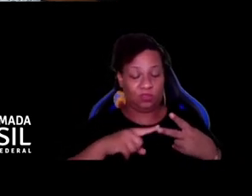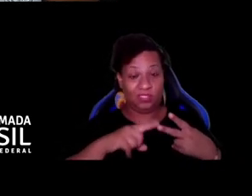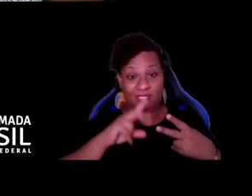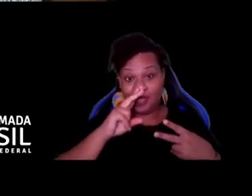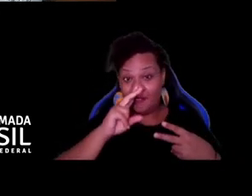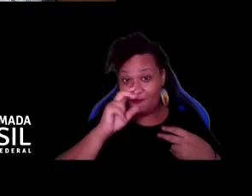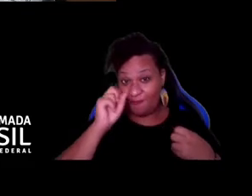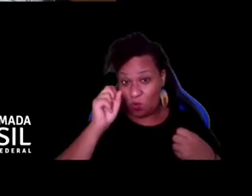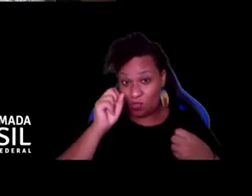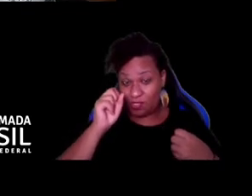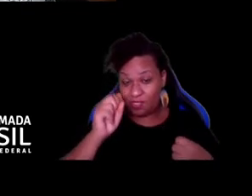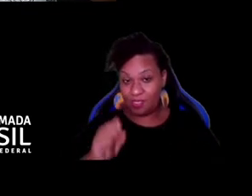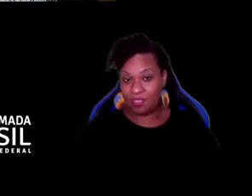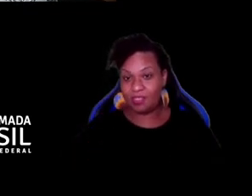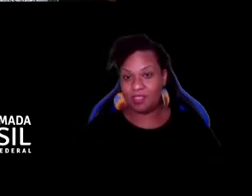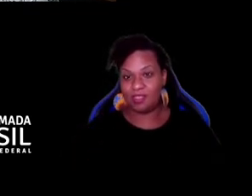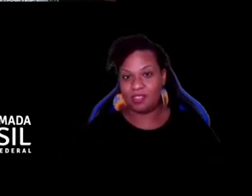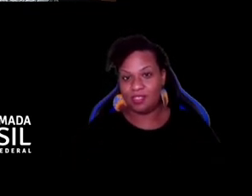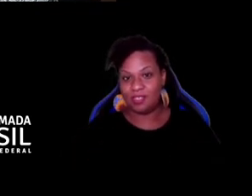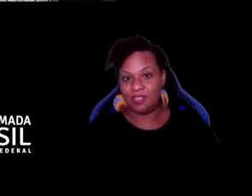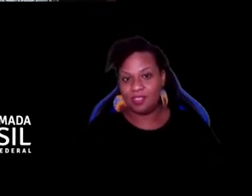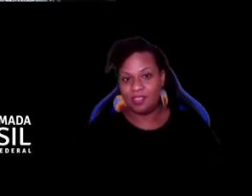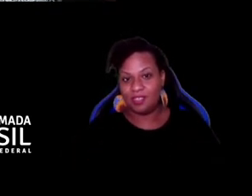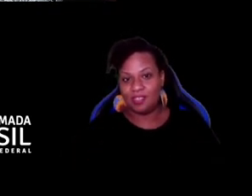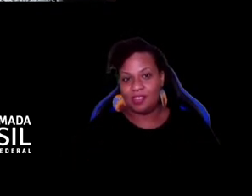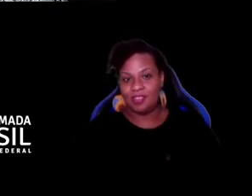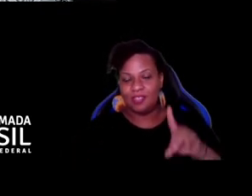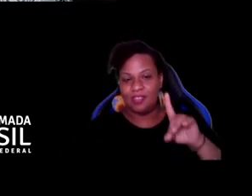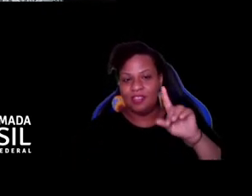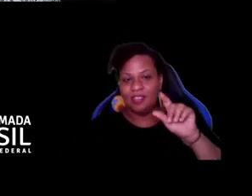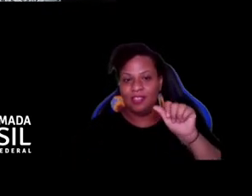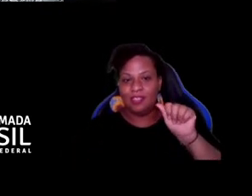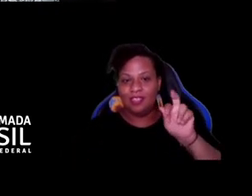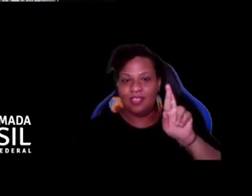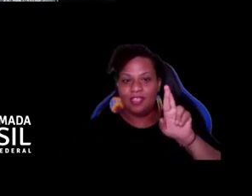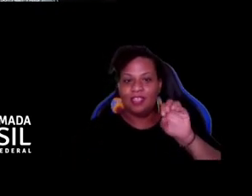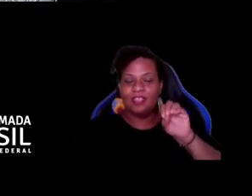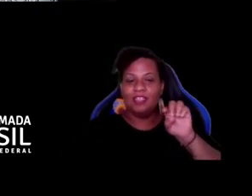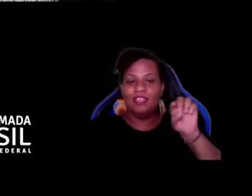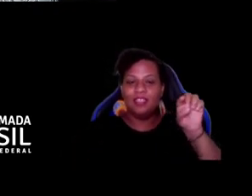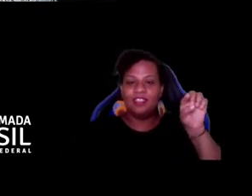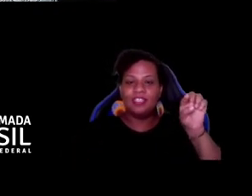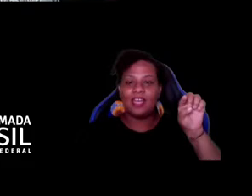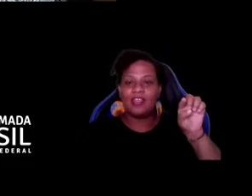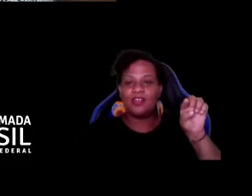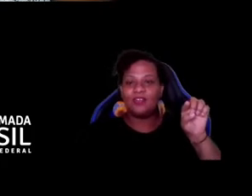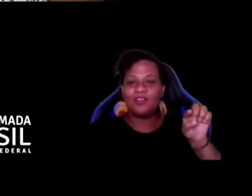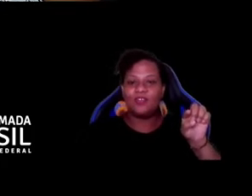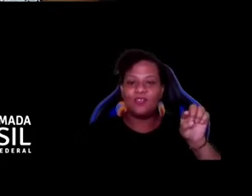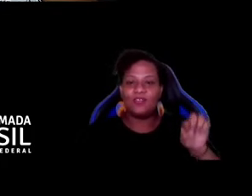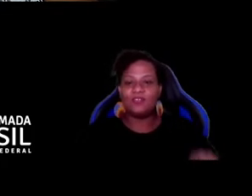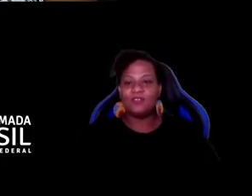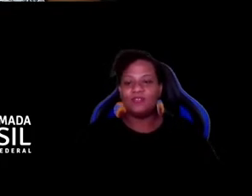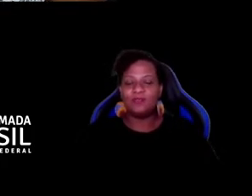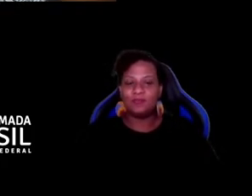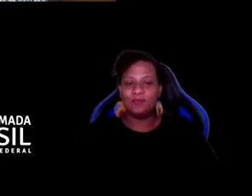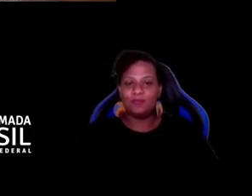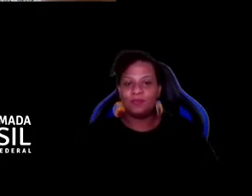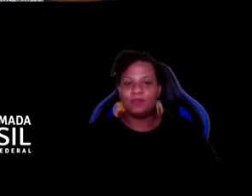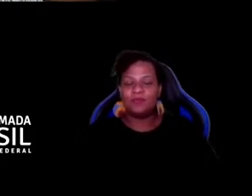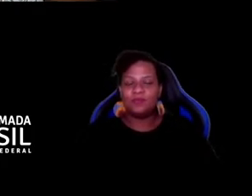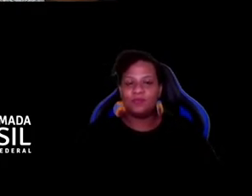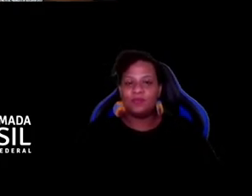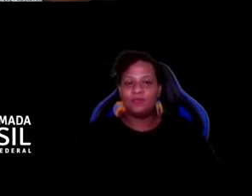força, eu acredito que o daró, né? O daró é o ritmo que